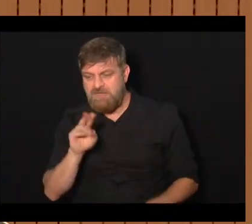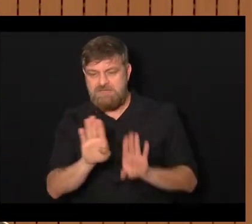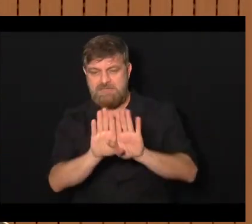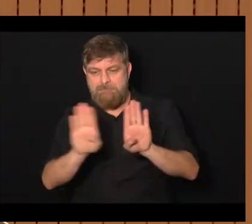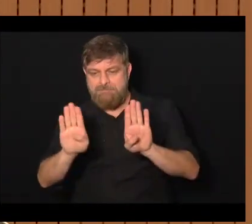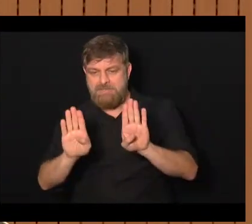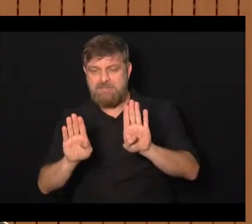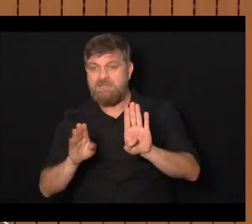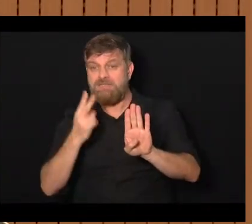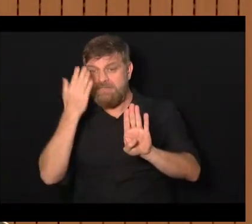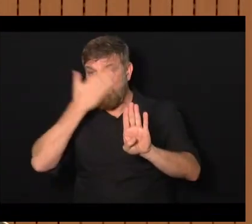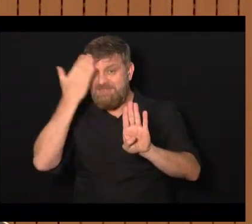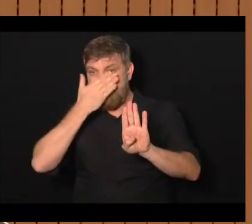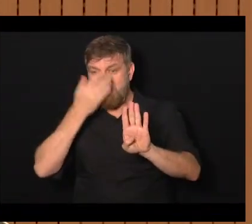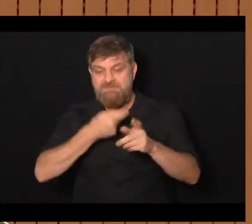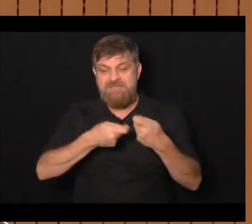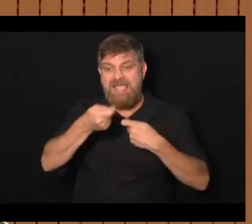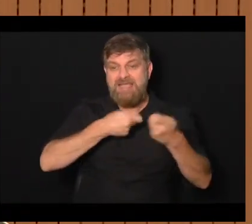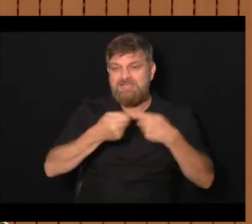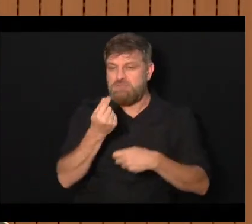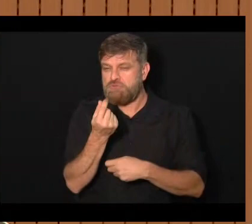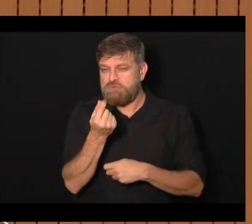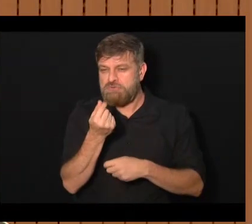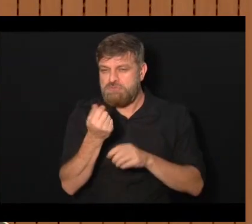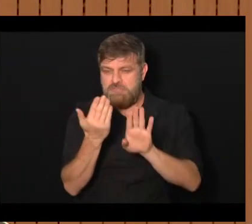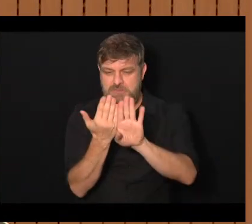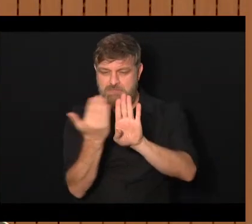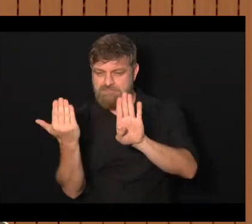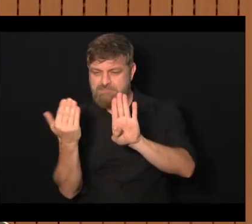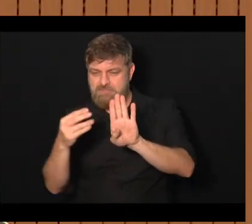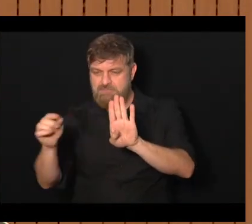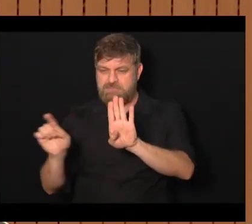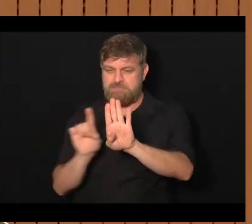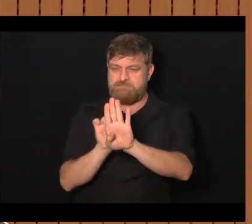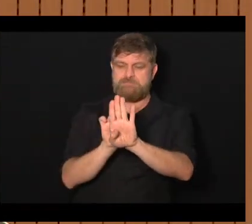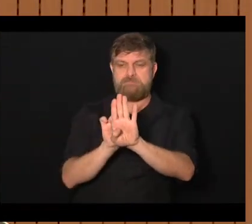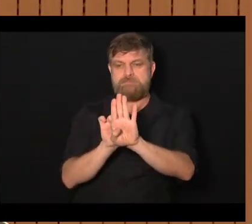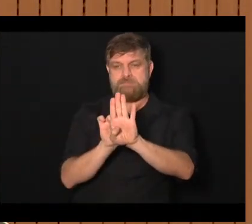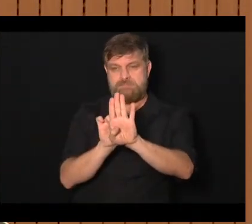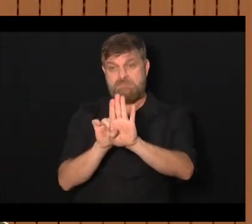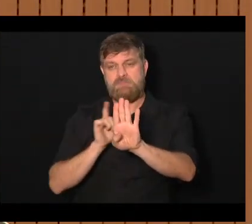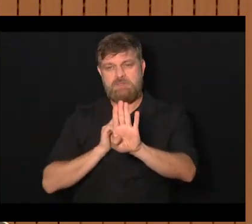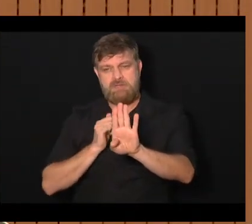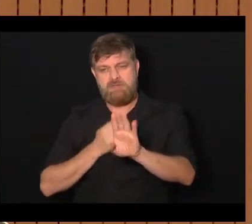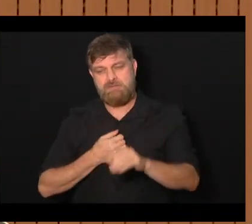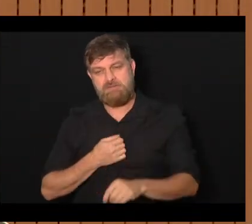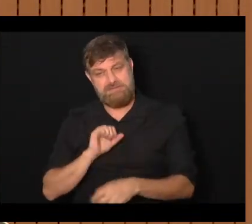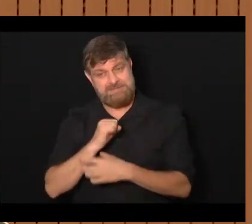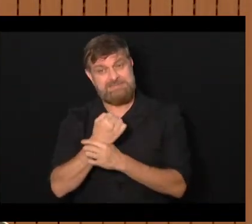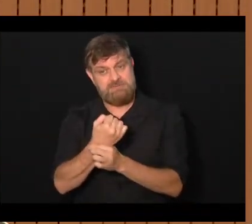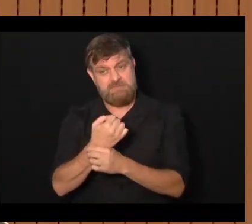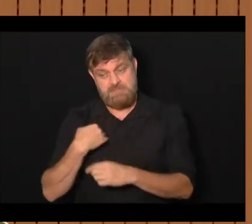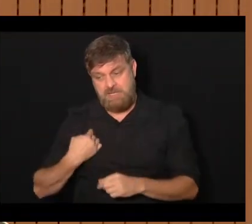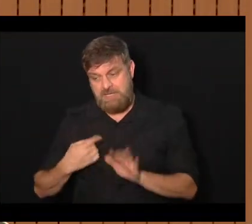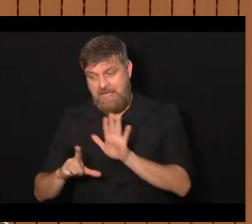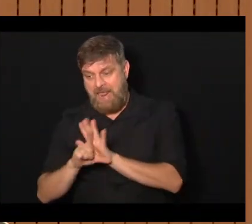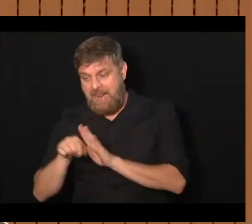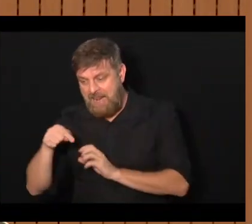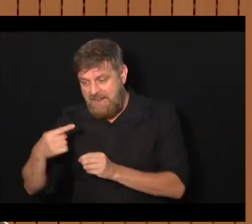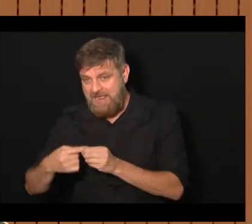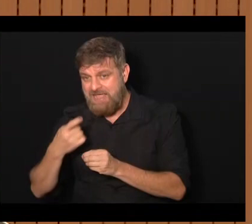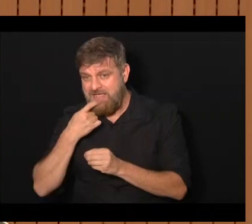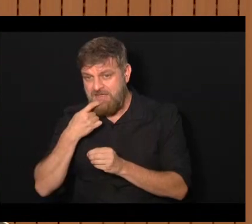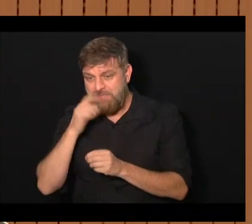Rodrigo, todos os bancos nos caixas têm um tapume. Então, é uma lei que nós fazemos aqui na cidade de Campinas, que vira uma